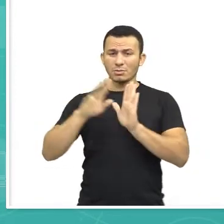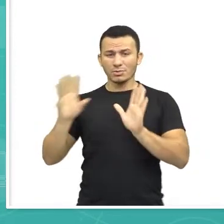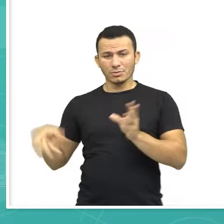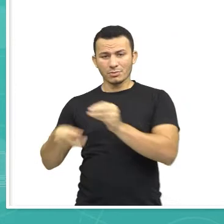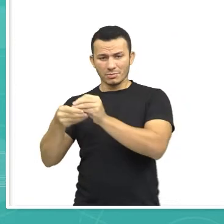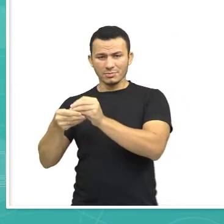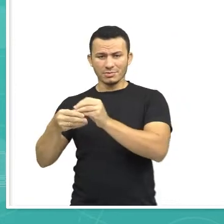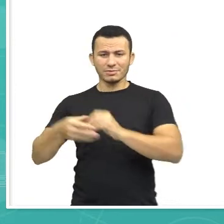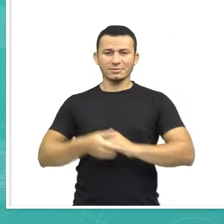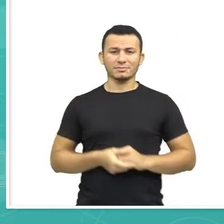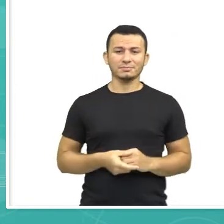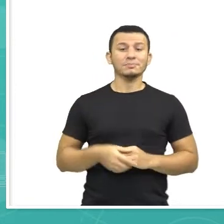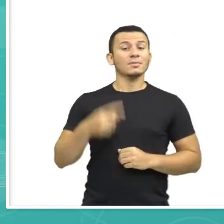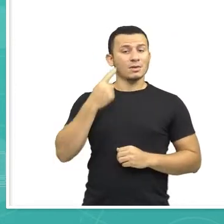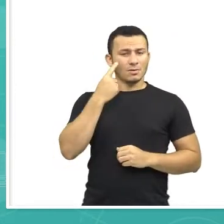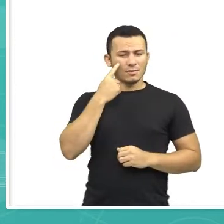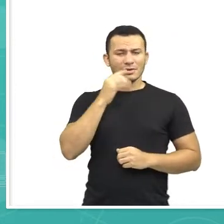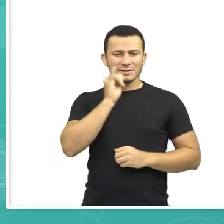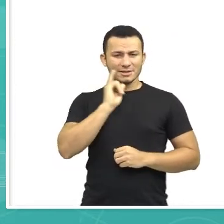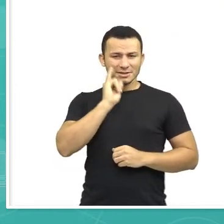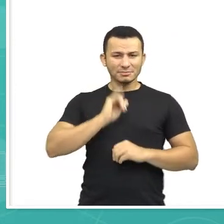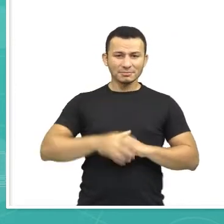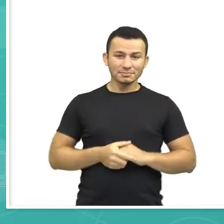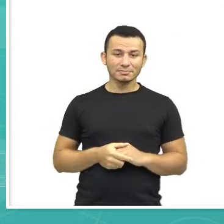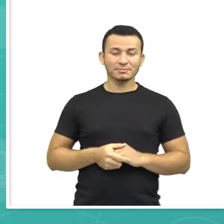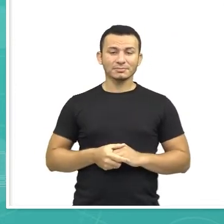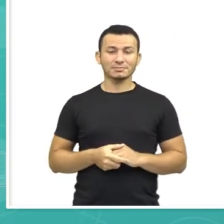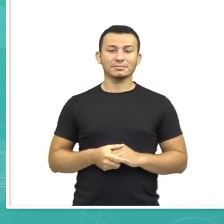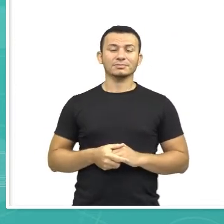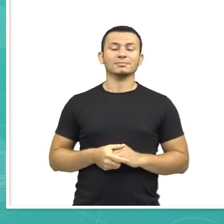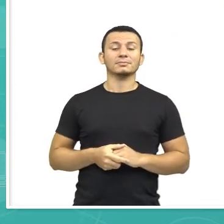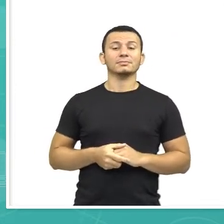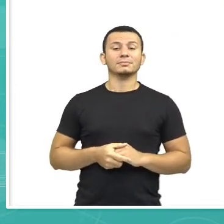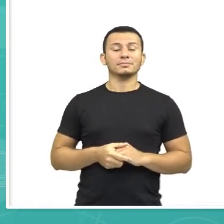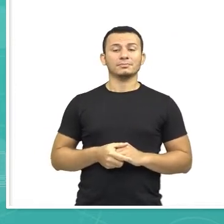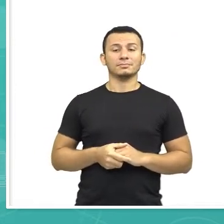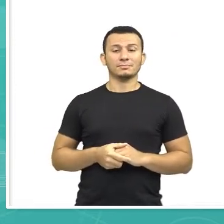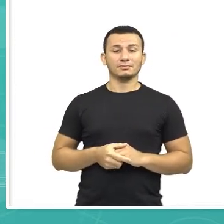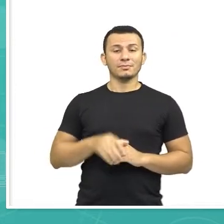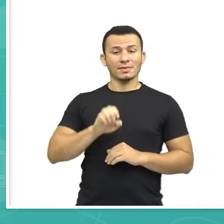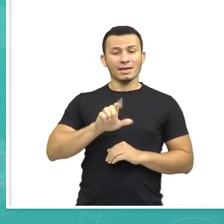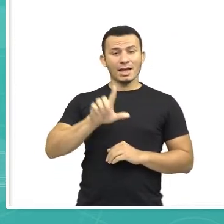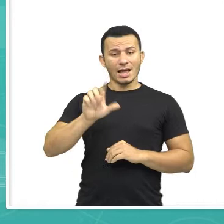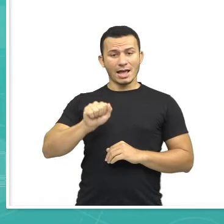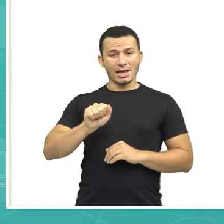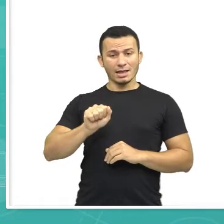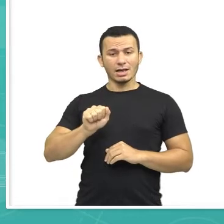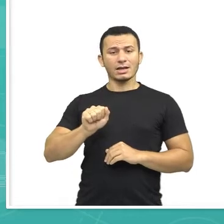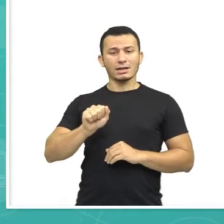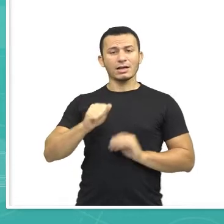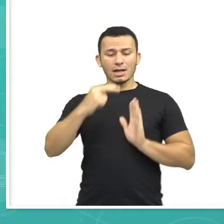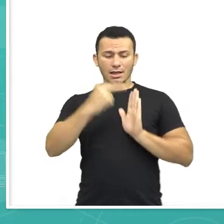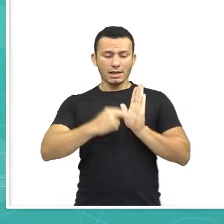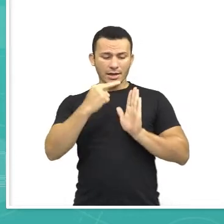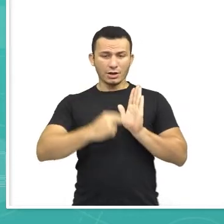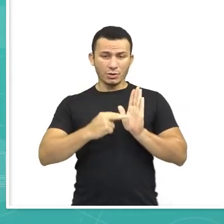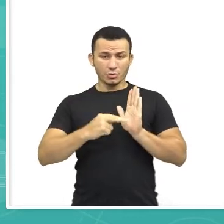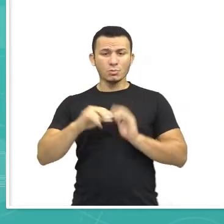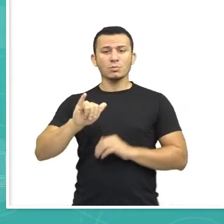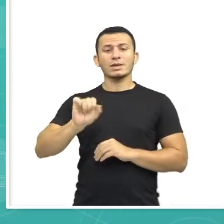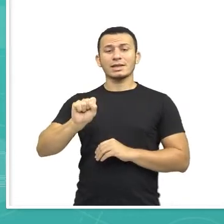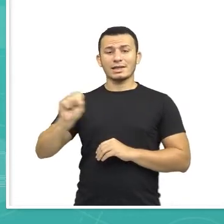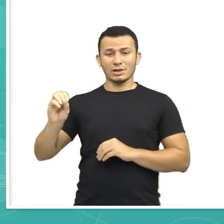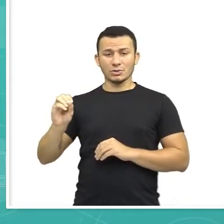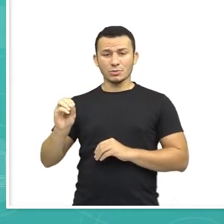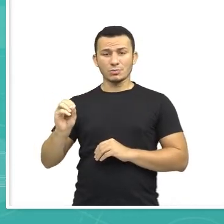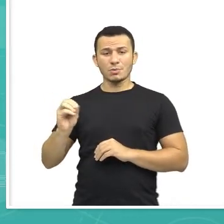como nós temos aqui um exemplo. Olha só. Então, temos aqui, ó. Ela leu isso para mim. Muito bem. Então, notem aqui que